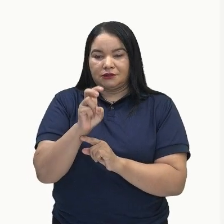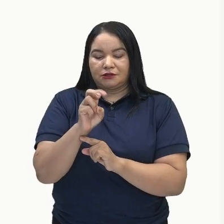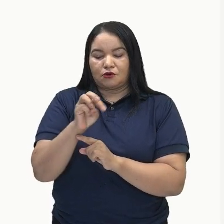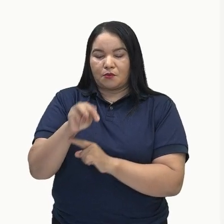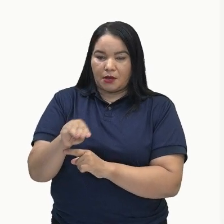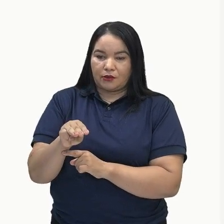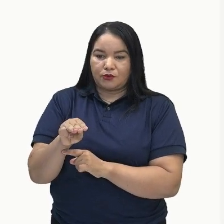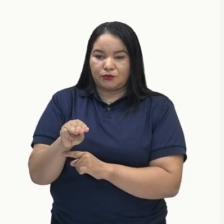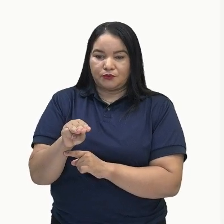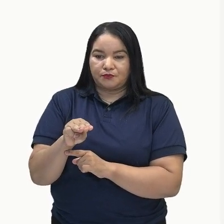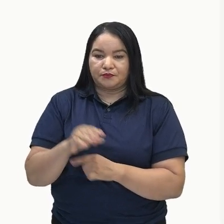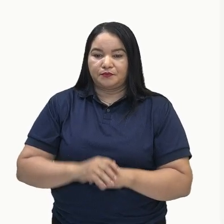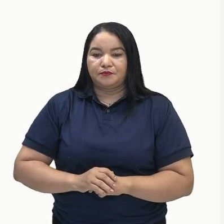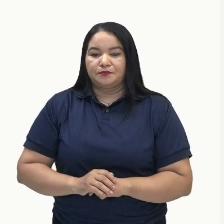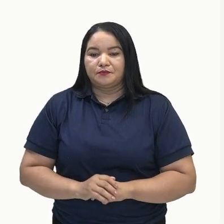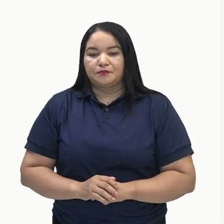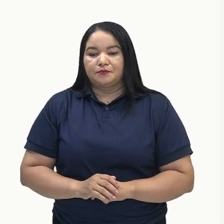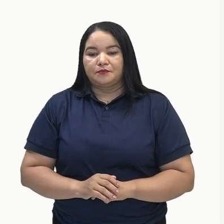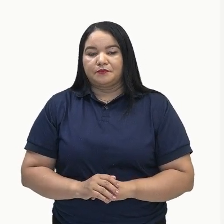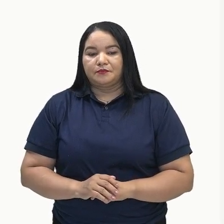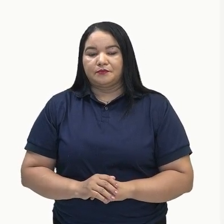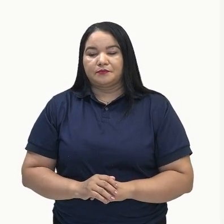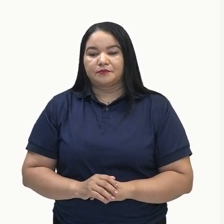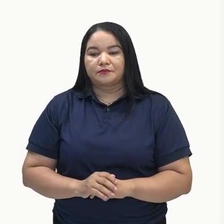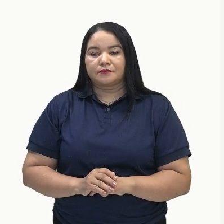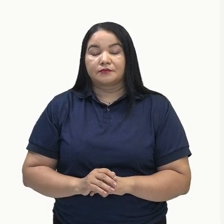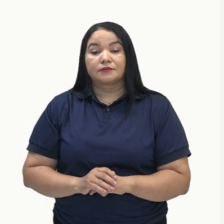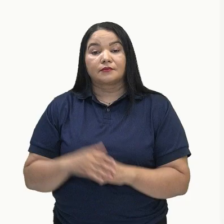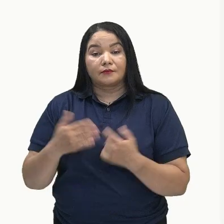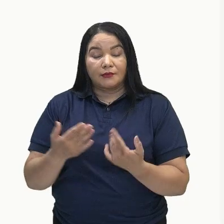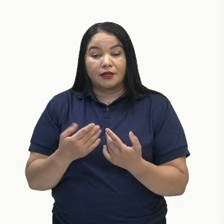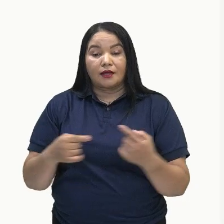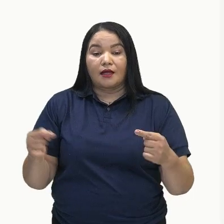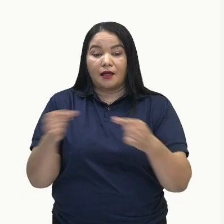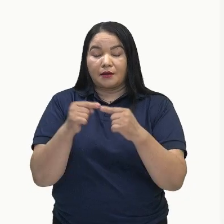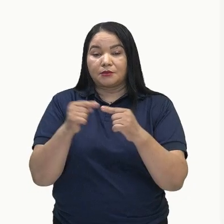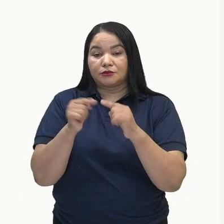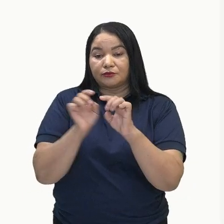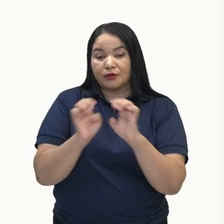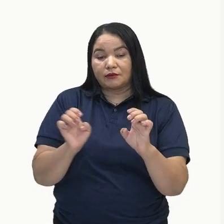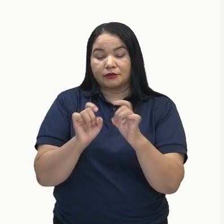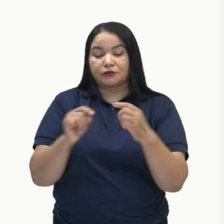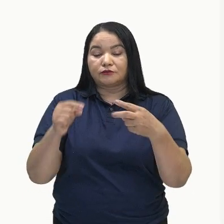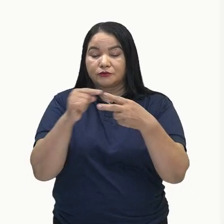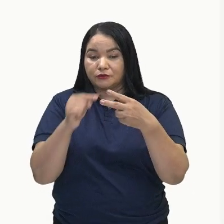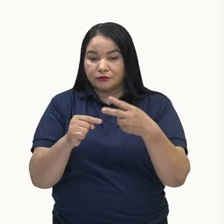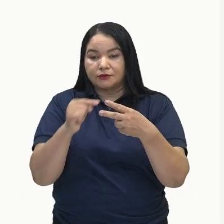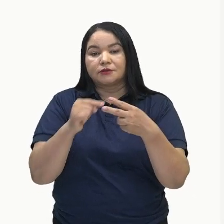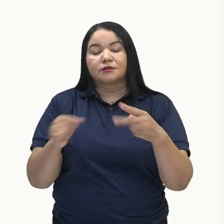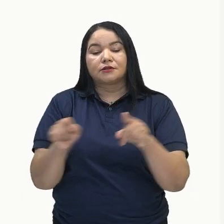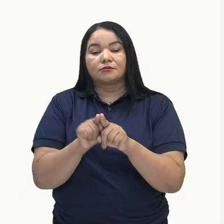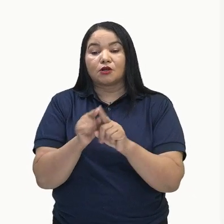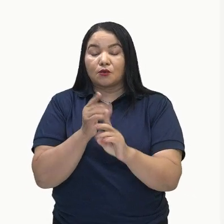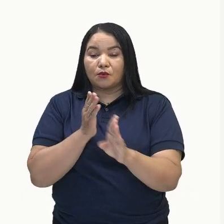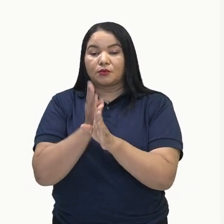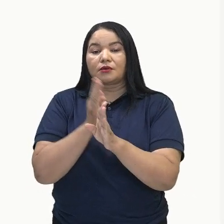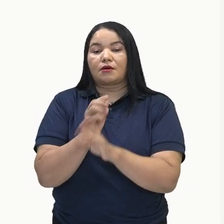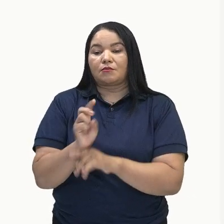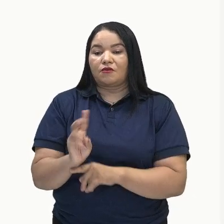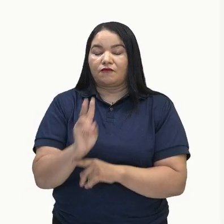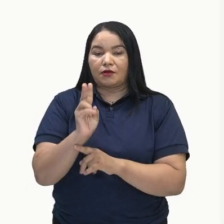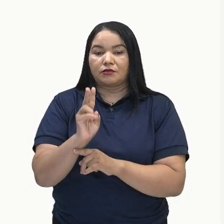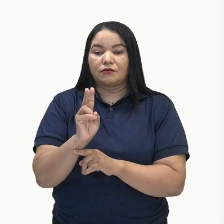metros. Ok? Utilizamos aí o Teorema de Pitágoras e encontramos aí, né, o valor